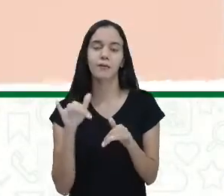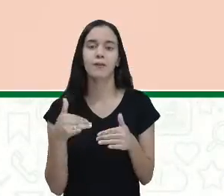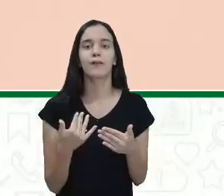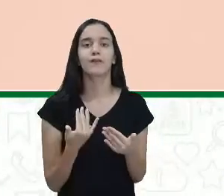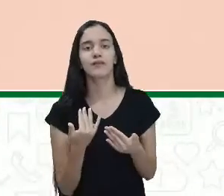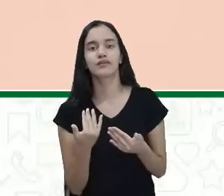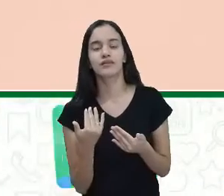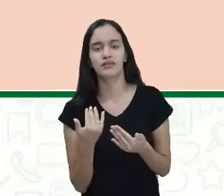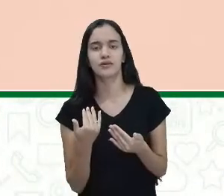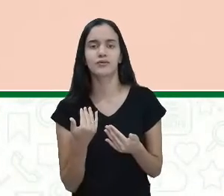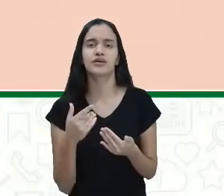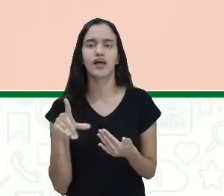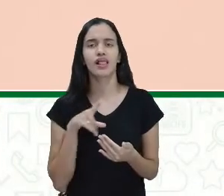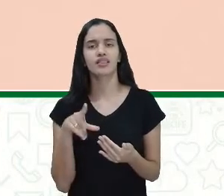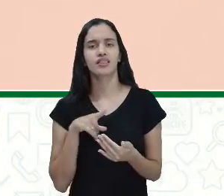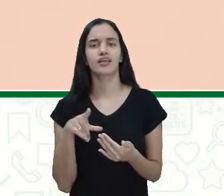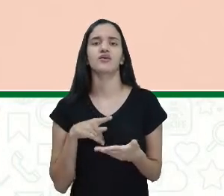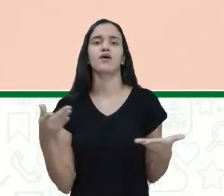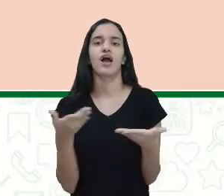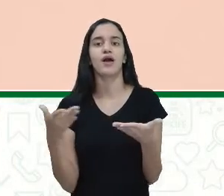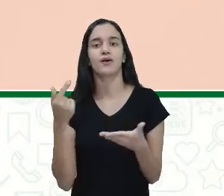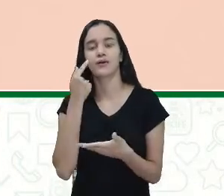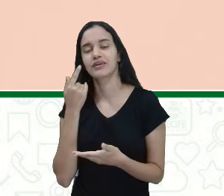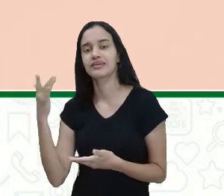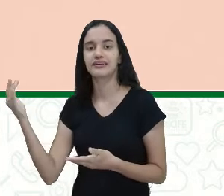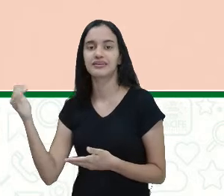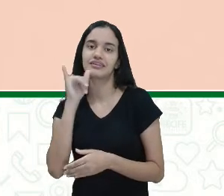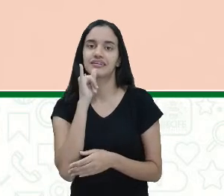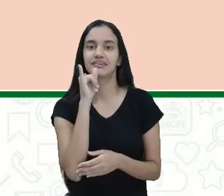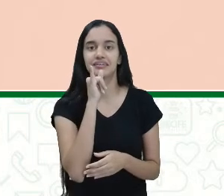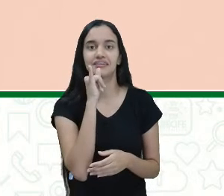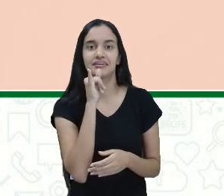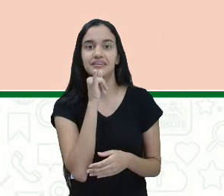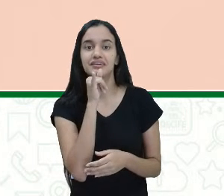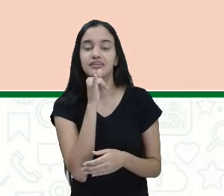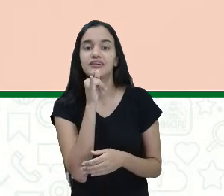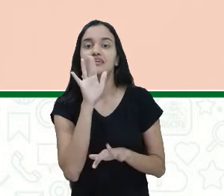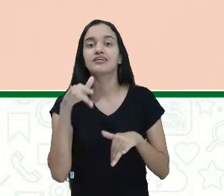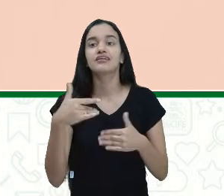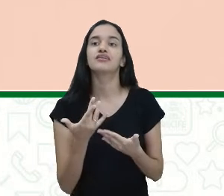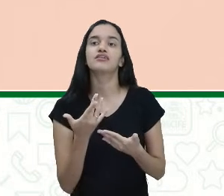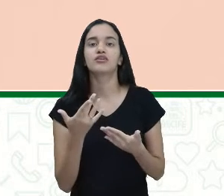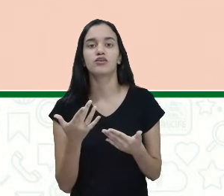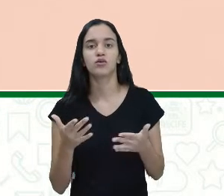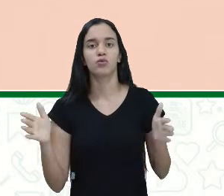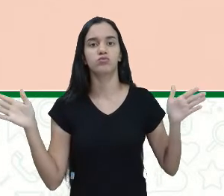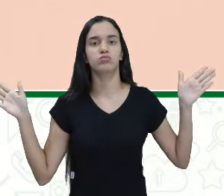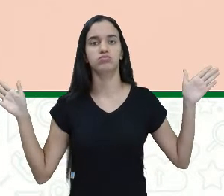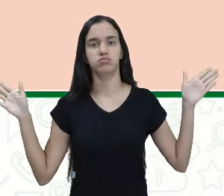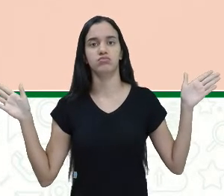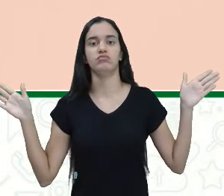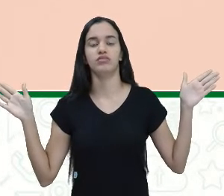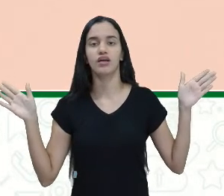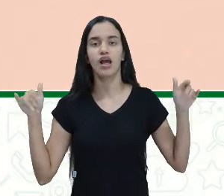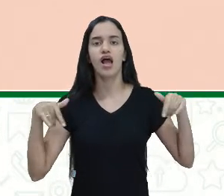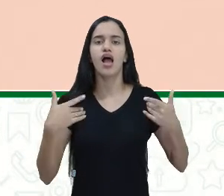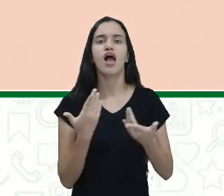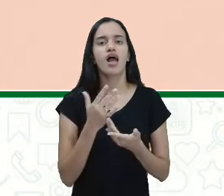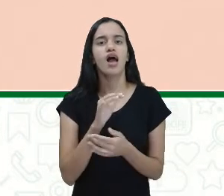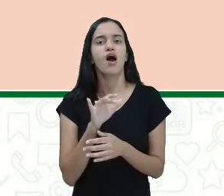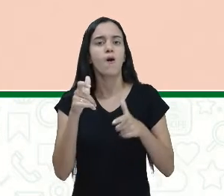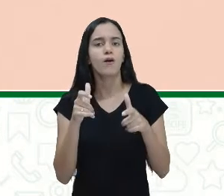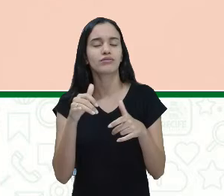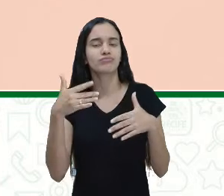Então, tenho agora esse exemplo aí que eu coloquei. O Cristo Redentor é um monumento localizado